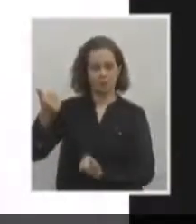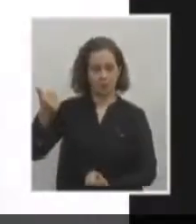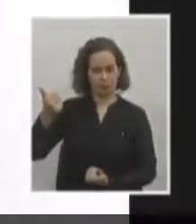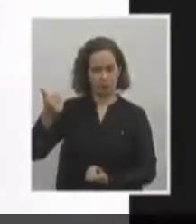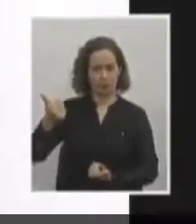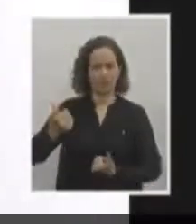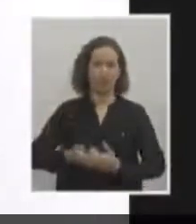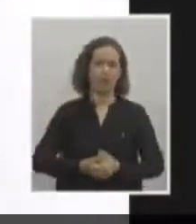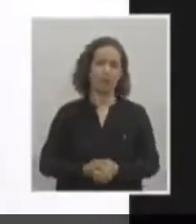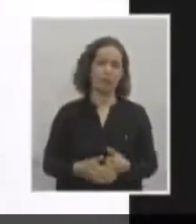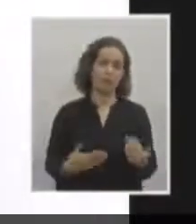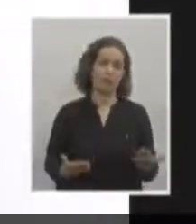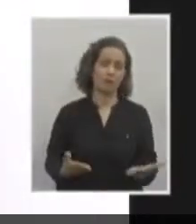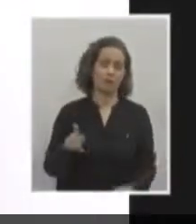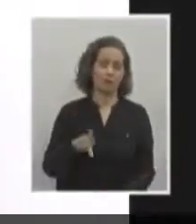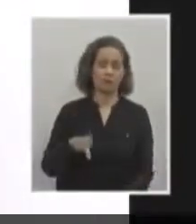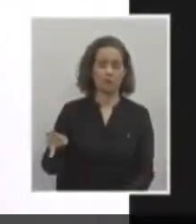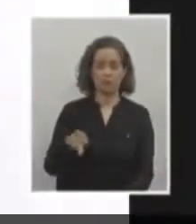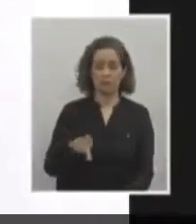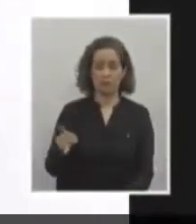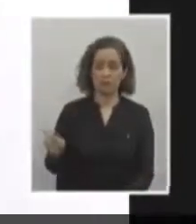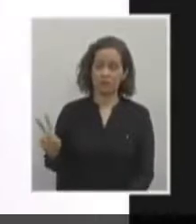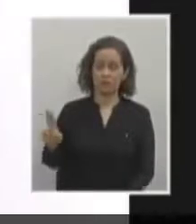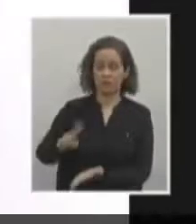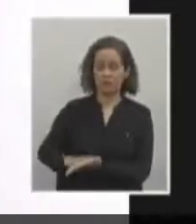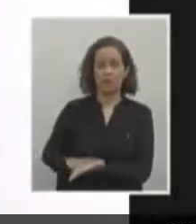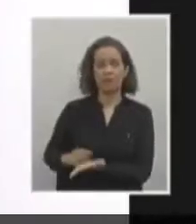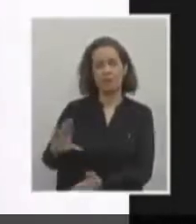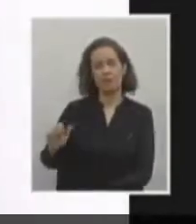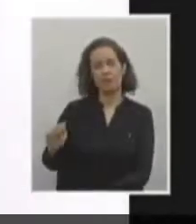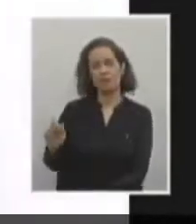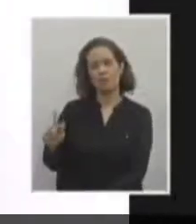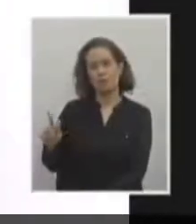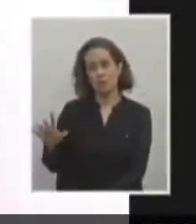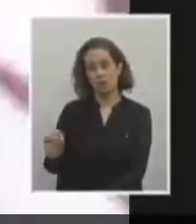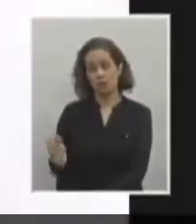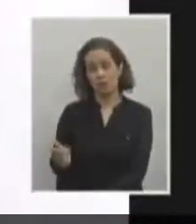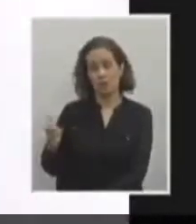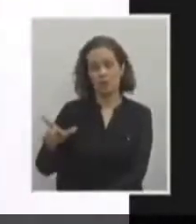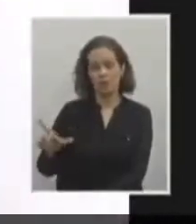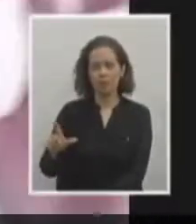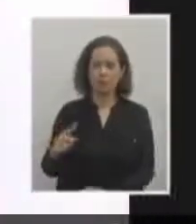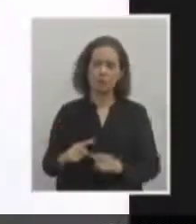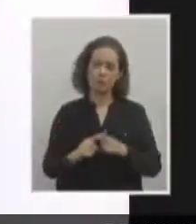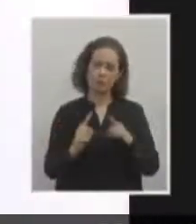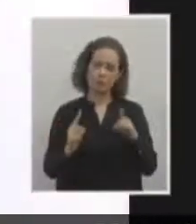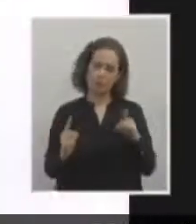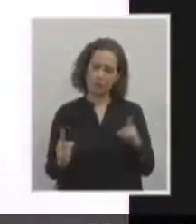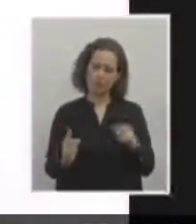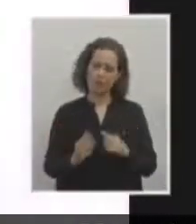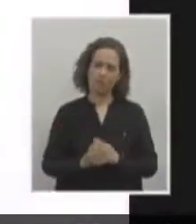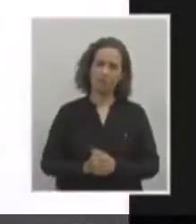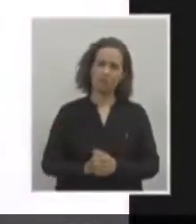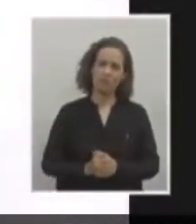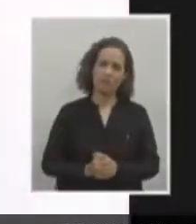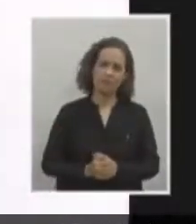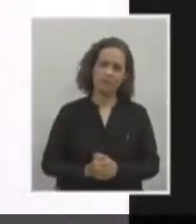o professor está assumindo um cargo em comissão, uma função gratificada, uma licença saúde,